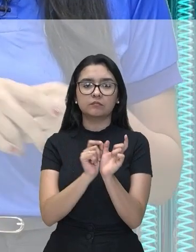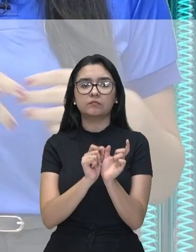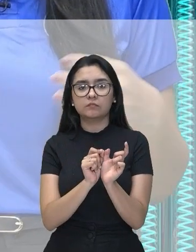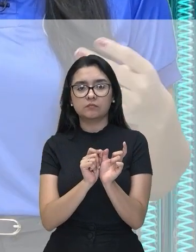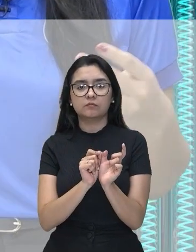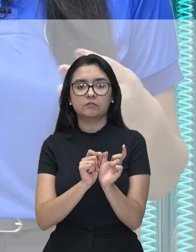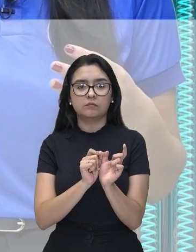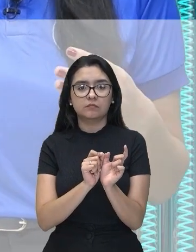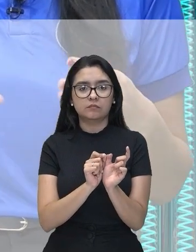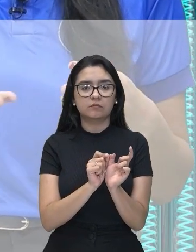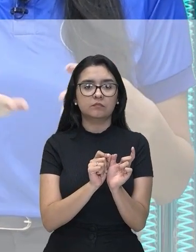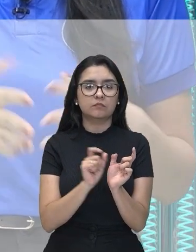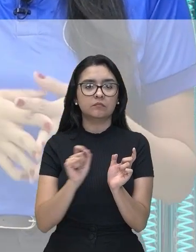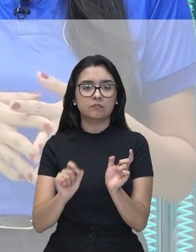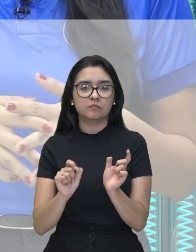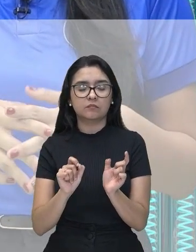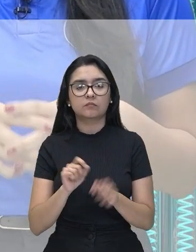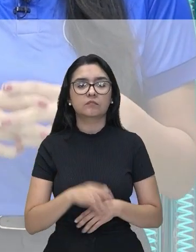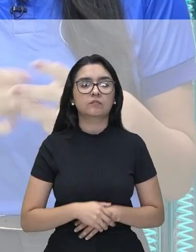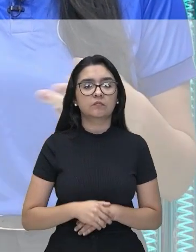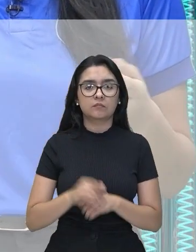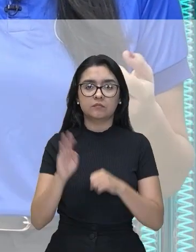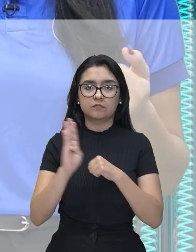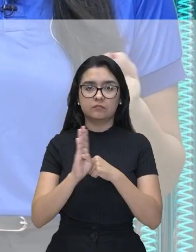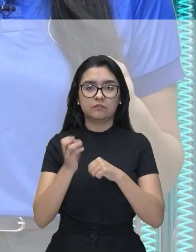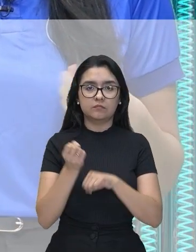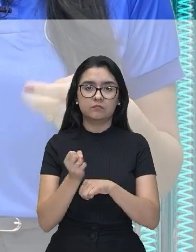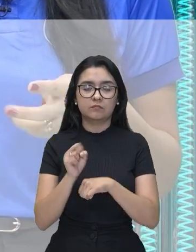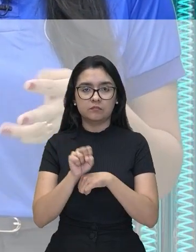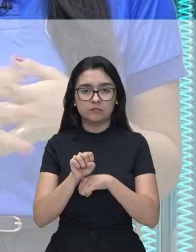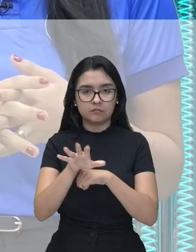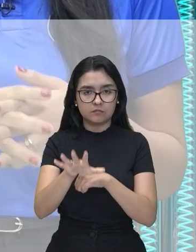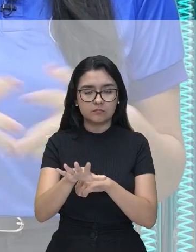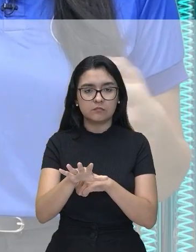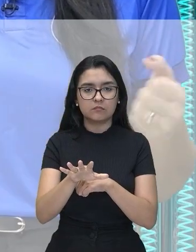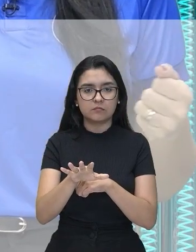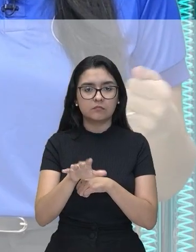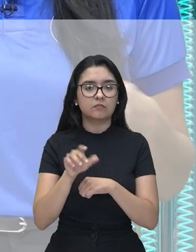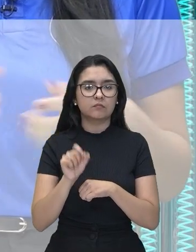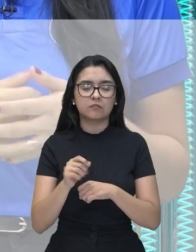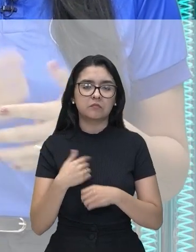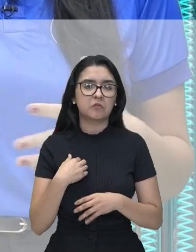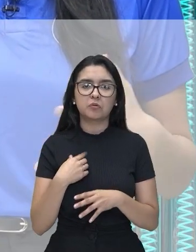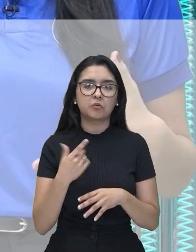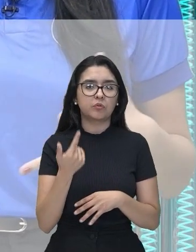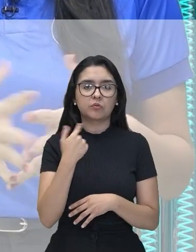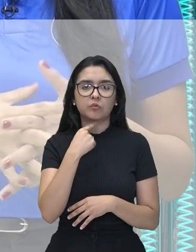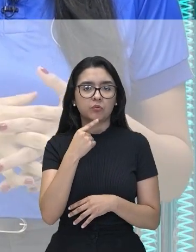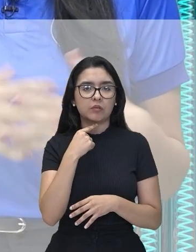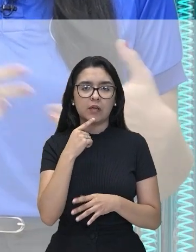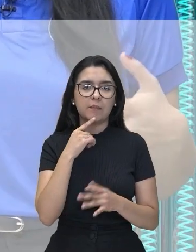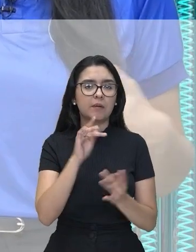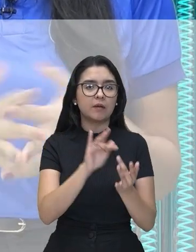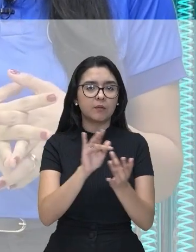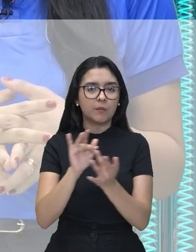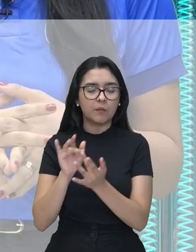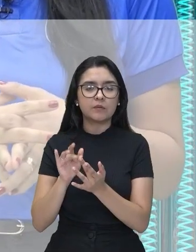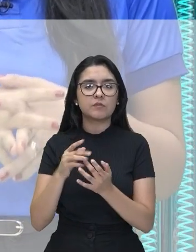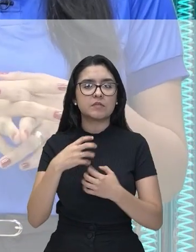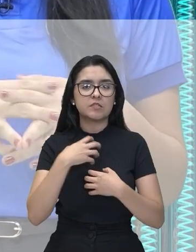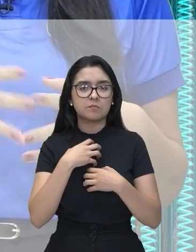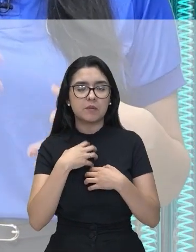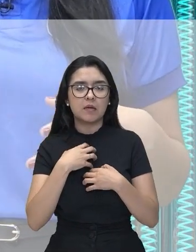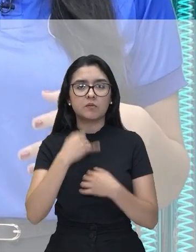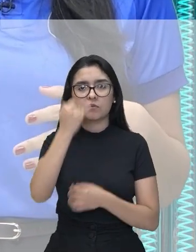tornaram substantivos abstratos, né? Que são aqueles que eu não posso tocar, são sentimentos, são ideias,